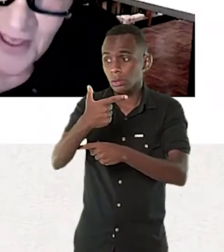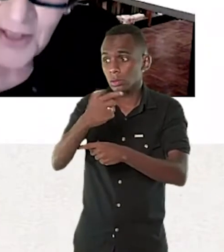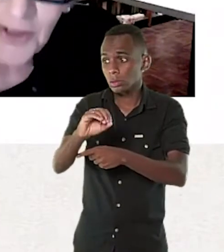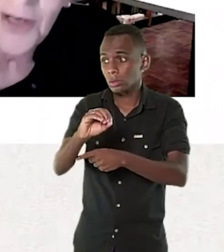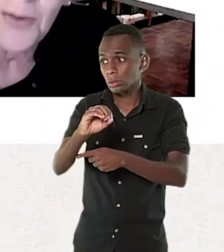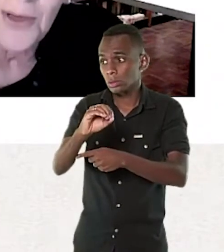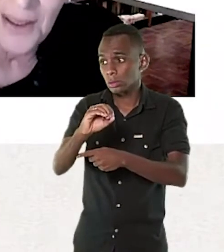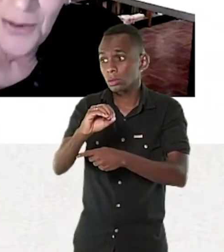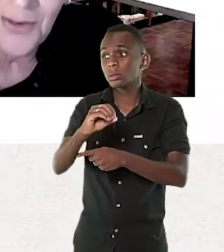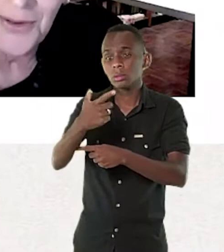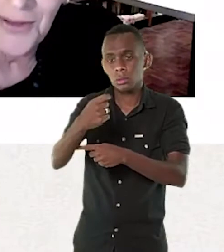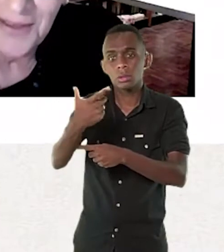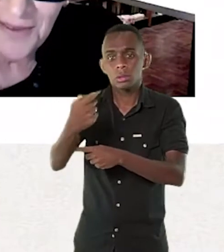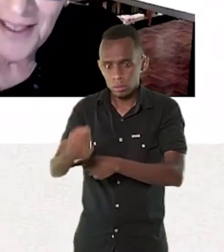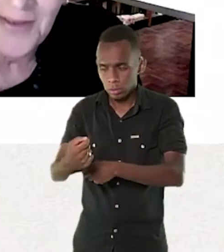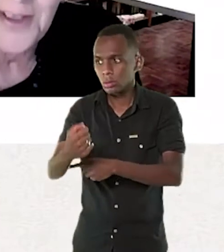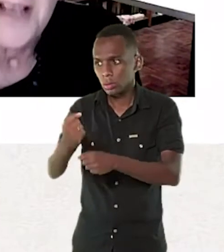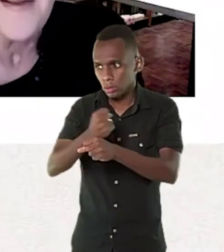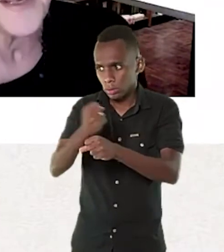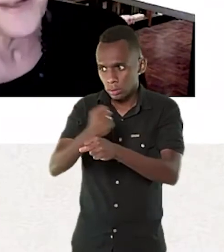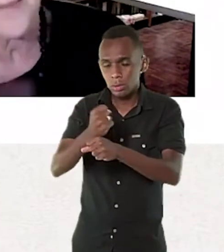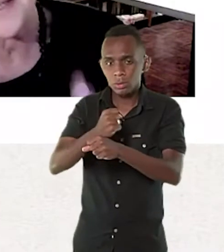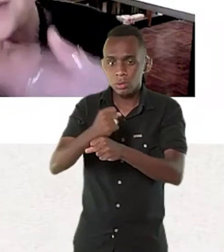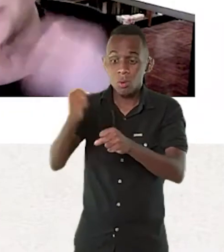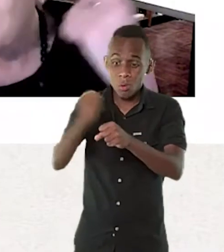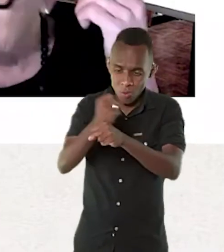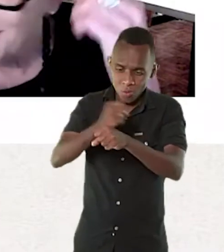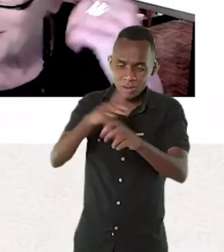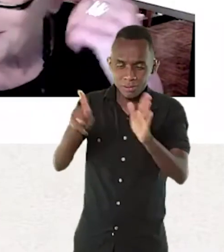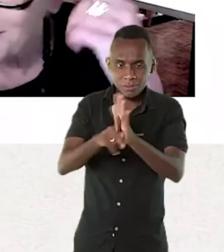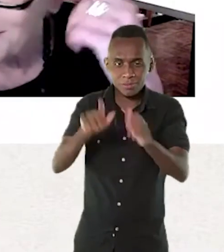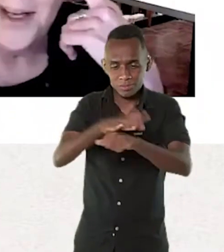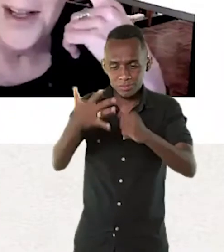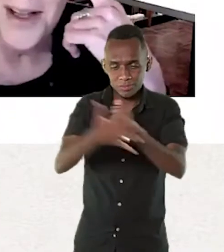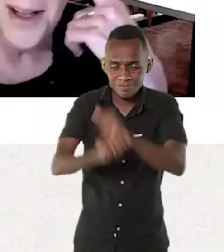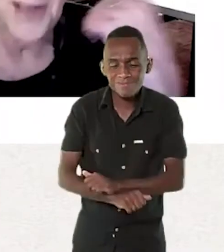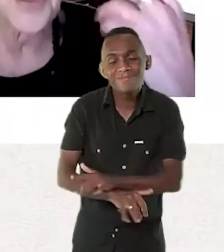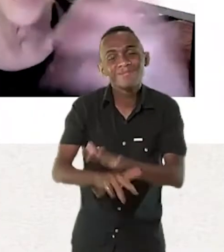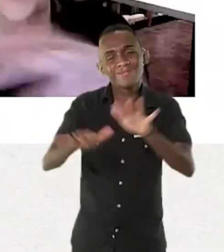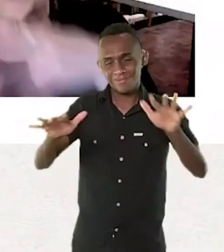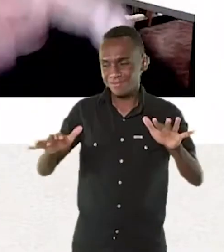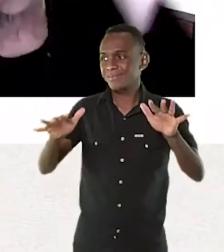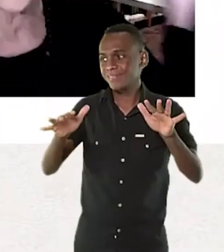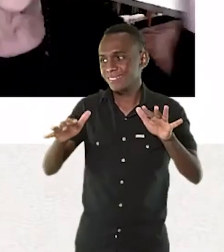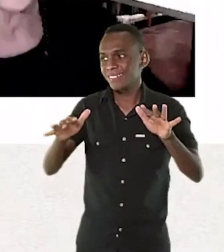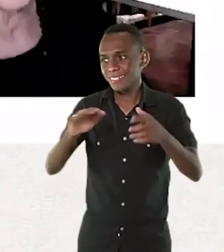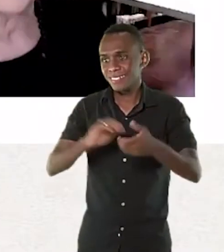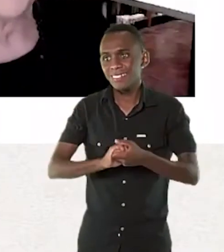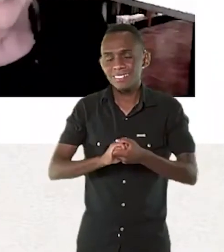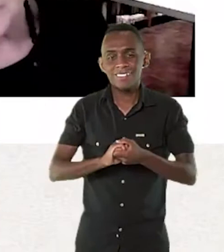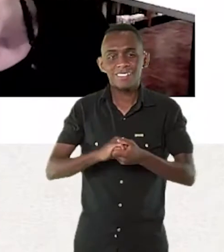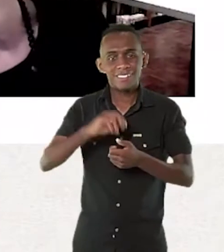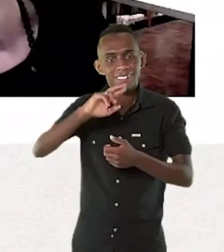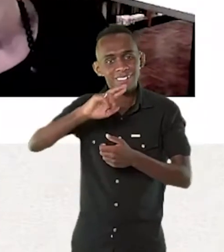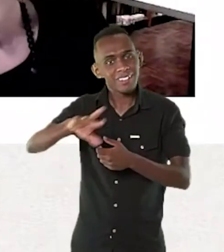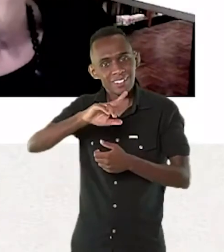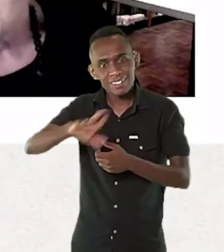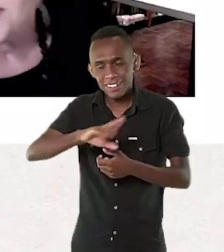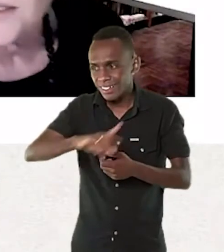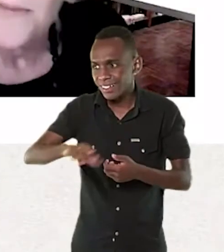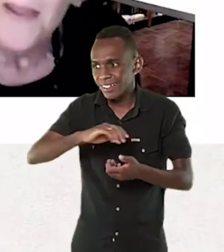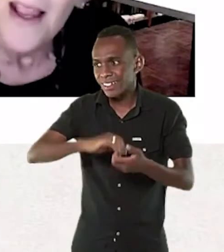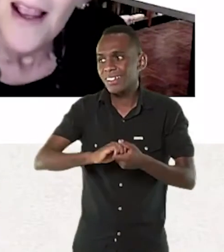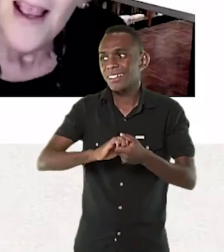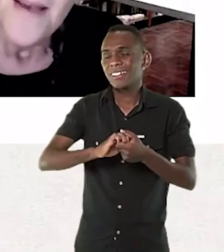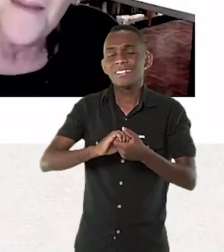Era 2020, o ano do coronavírus. Ainda bem que não era o editor do George Orwell que não...